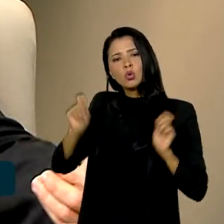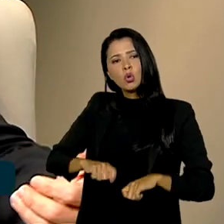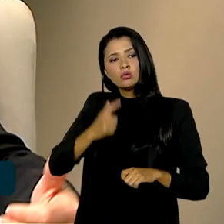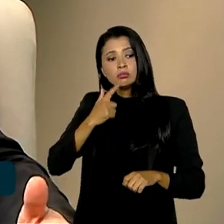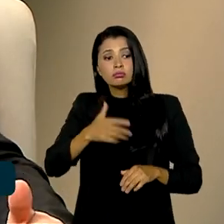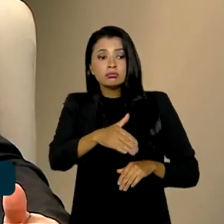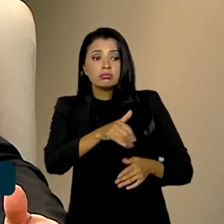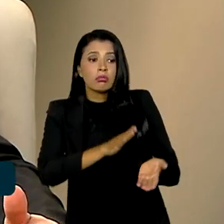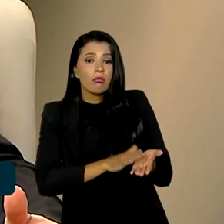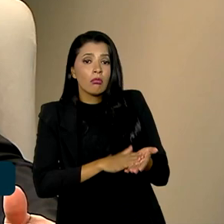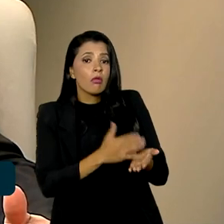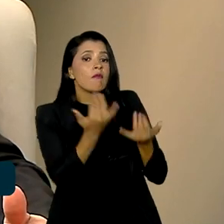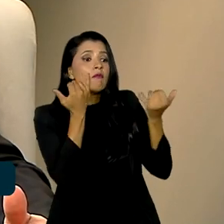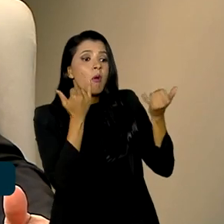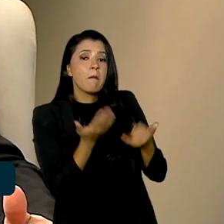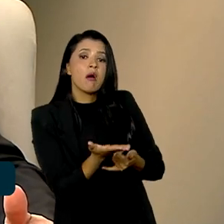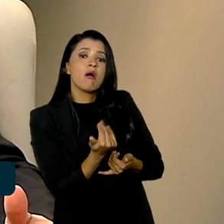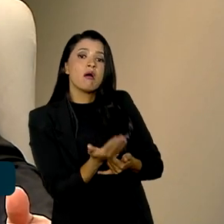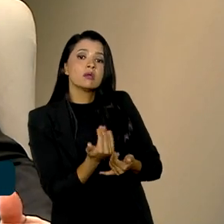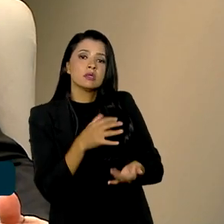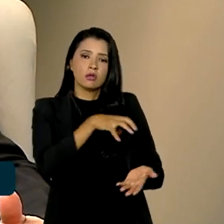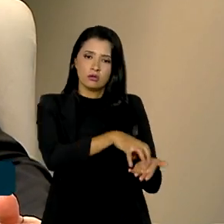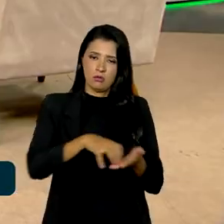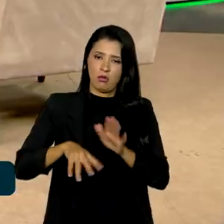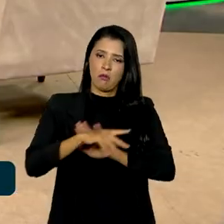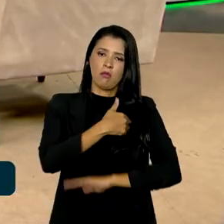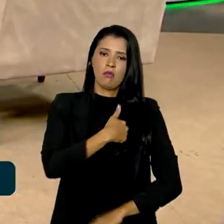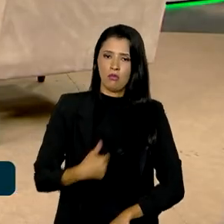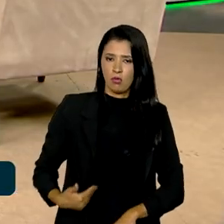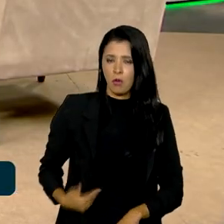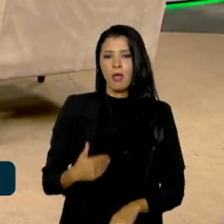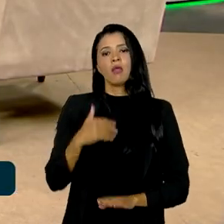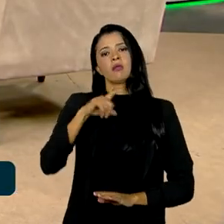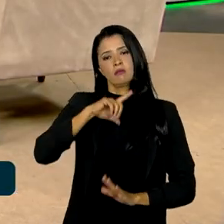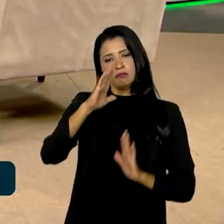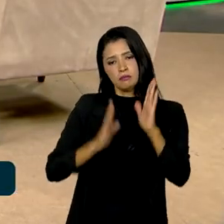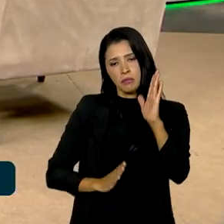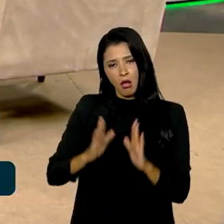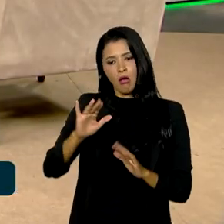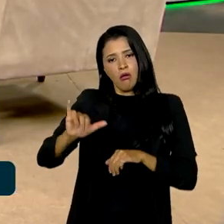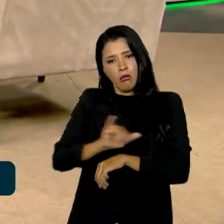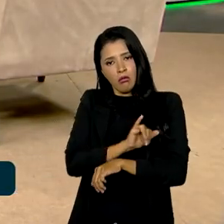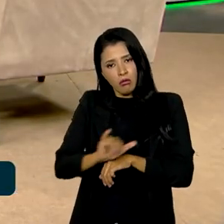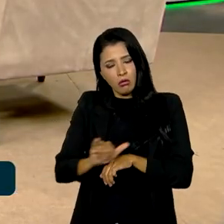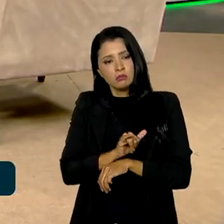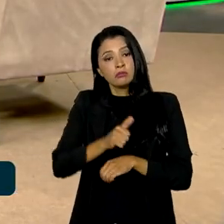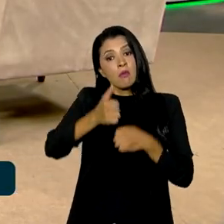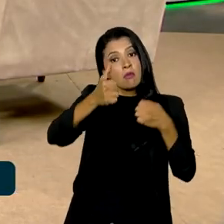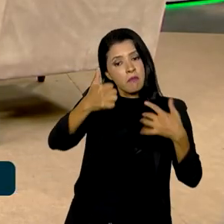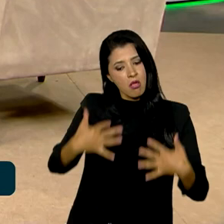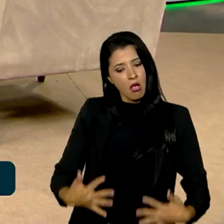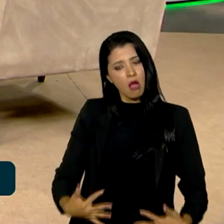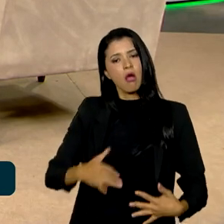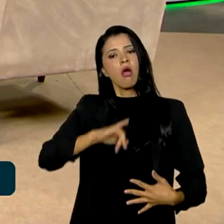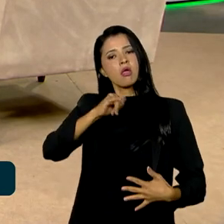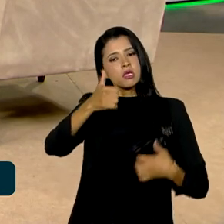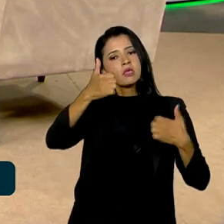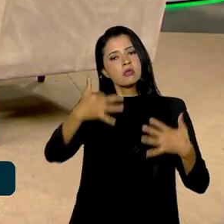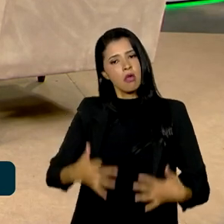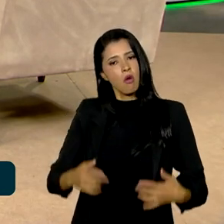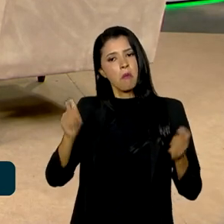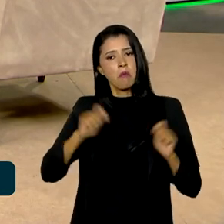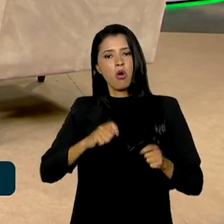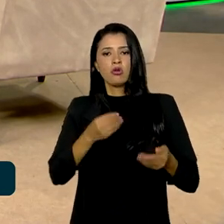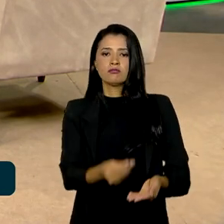requerer informações dos órgãos públicos com prazos, com mecanismos, com justificativas que possam, de fato,